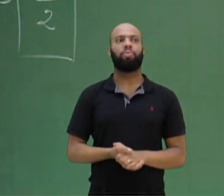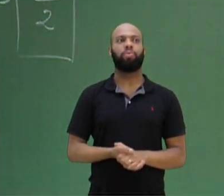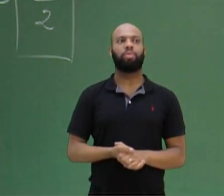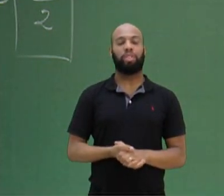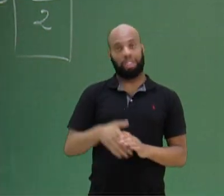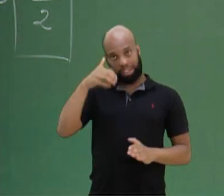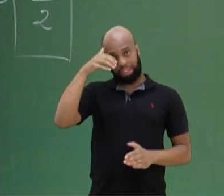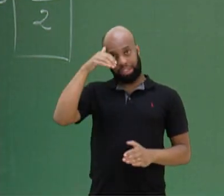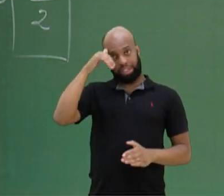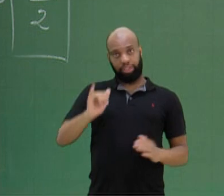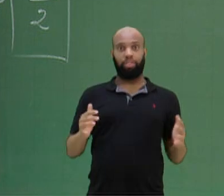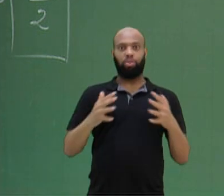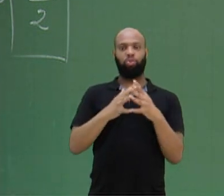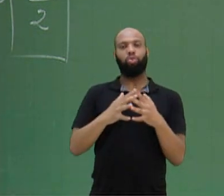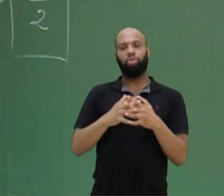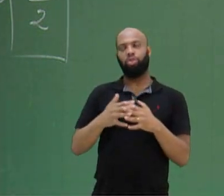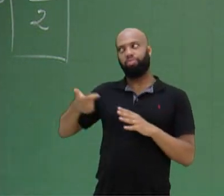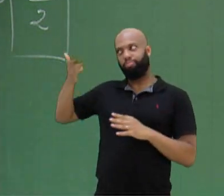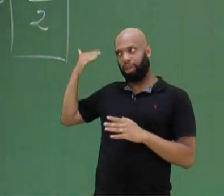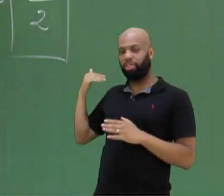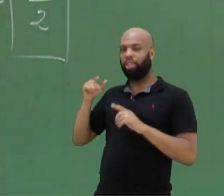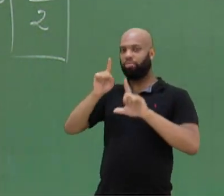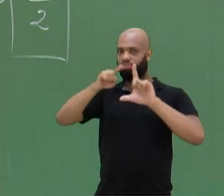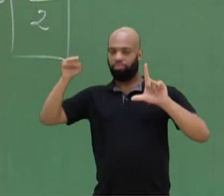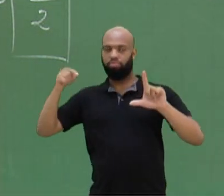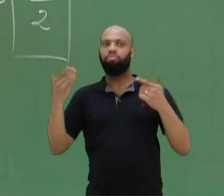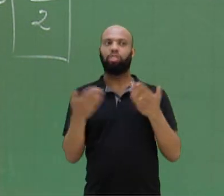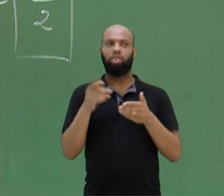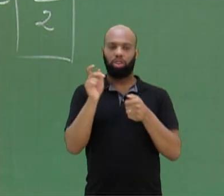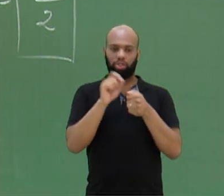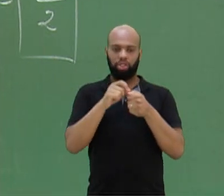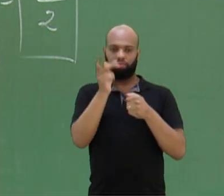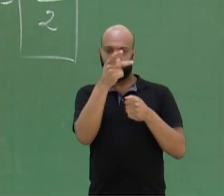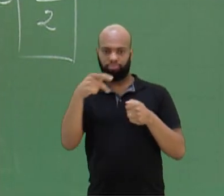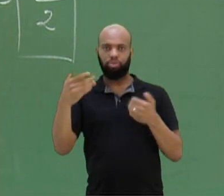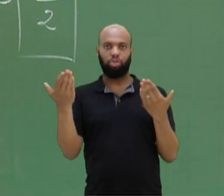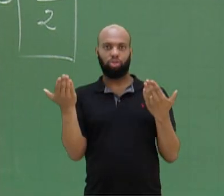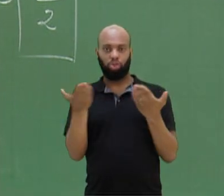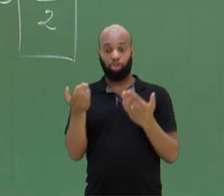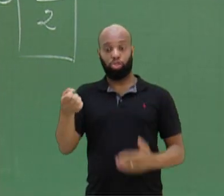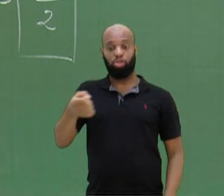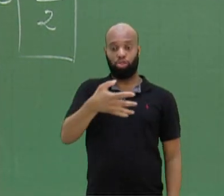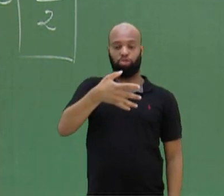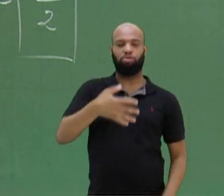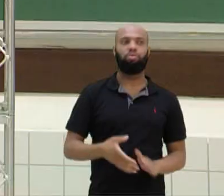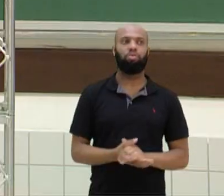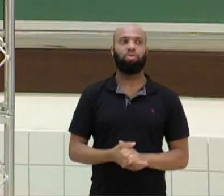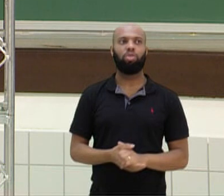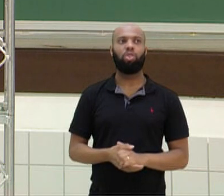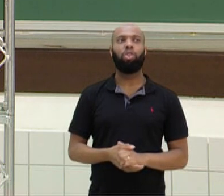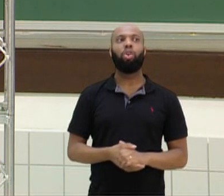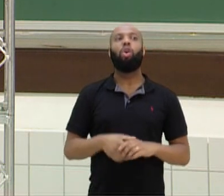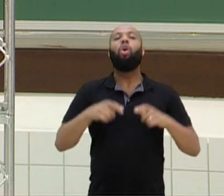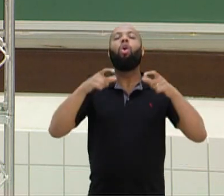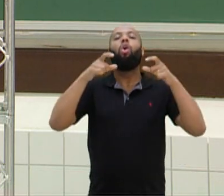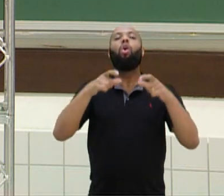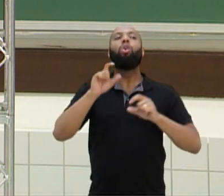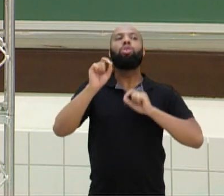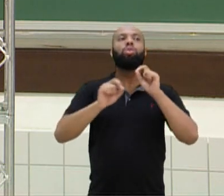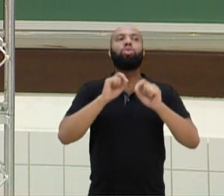Menos 25. 4 por 2, 2. Menos 25 meios.